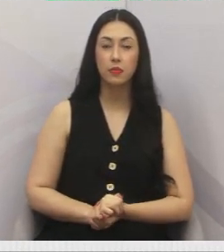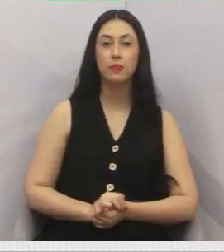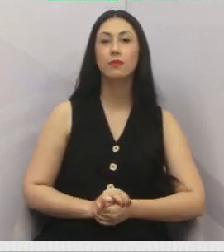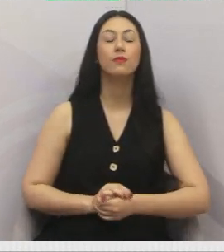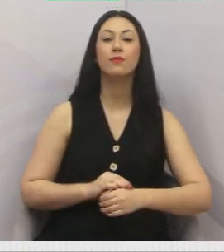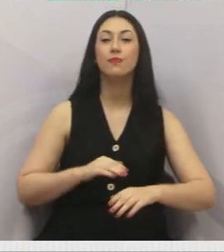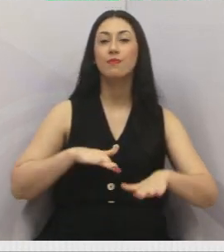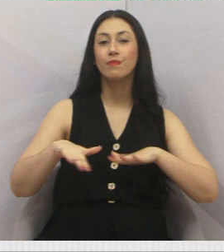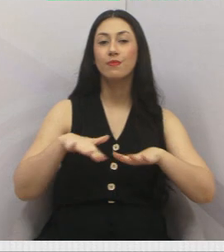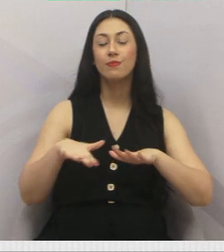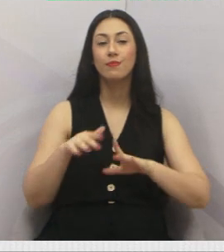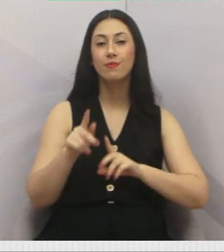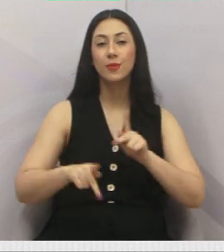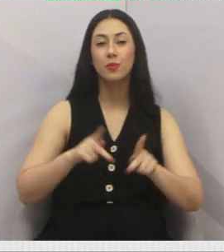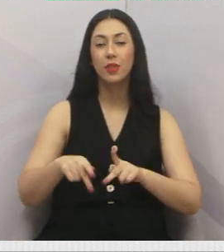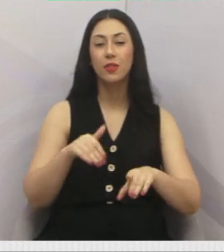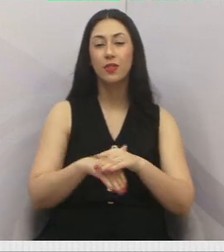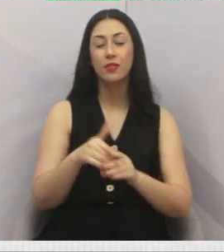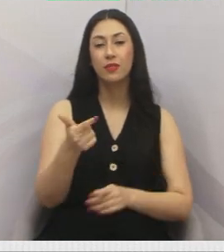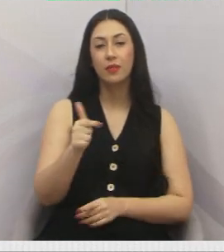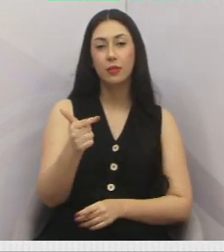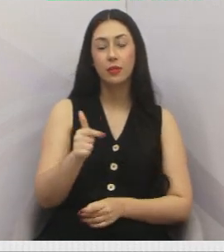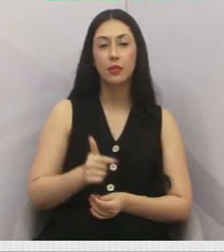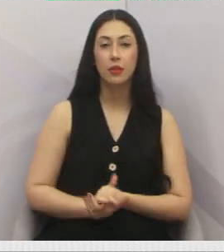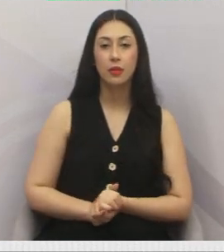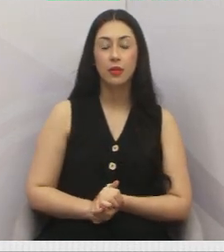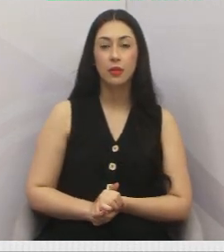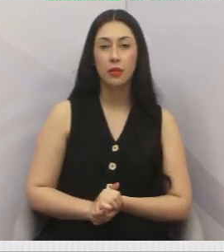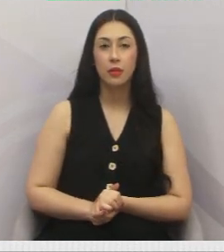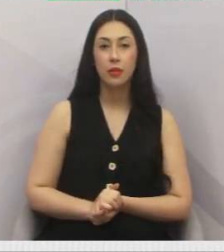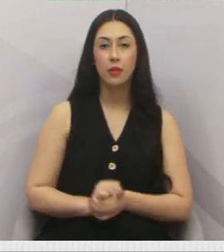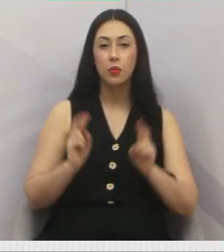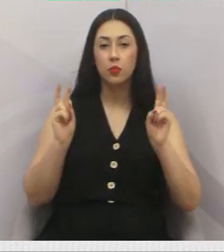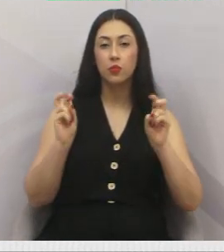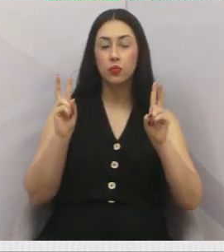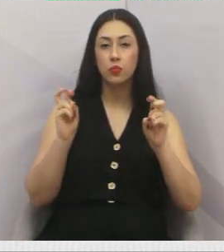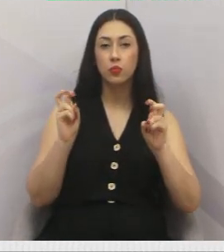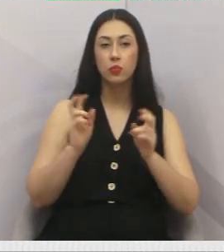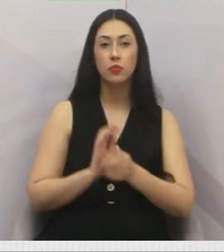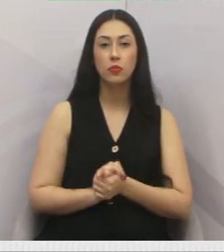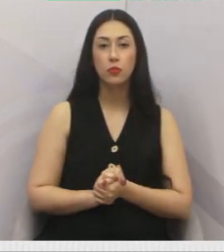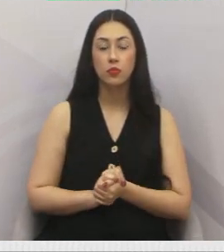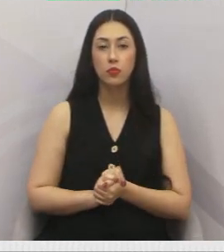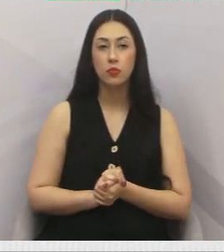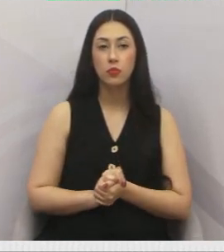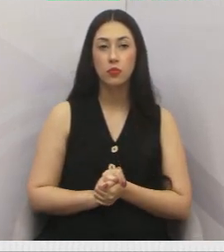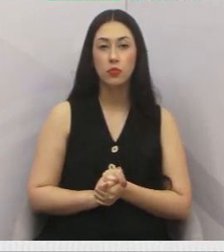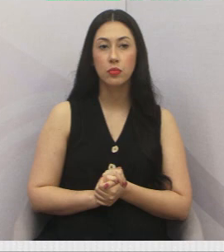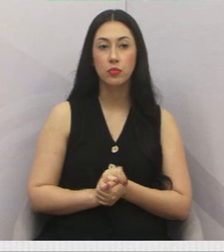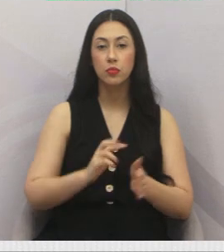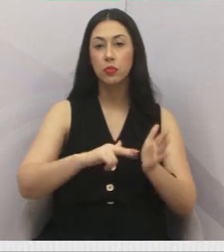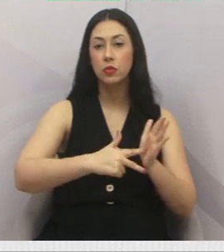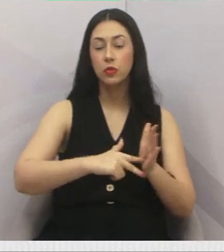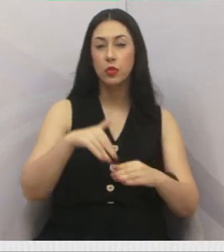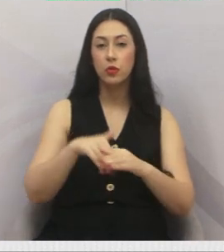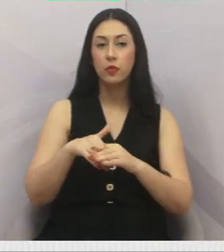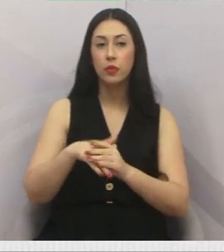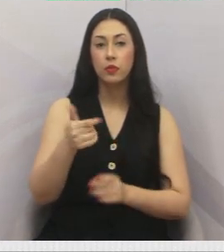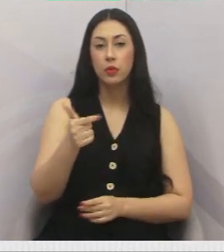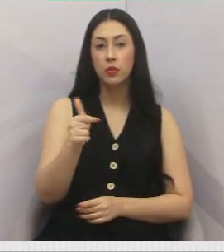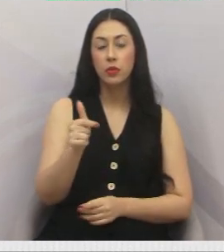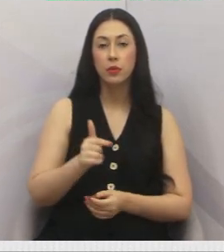Movimentos Populares, voto em branco. Movimento Entidade de Classe, Segmento Entidade de Classe Sindical, voto em